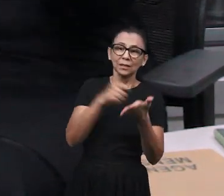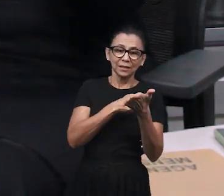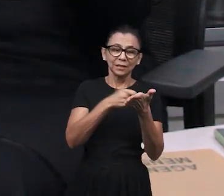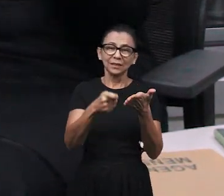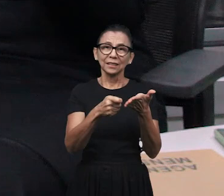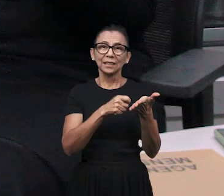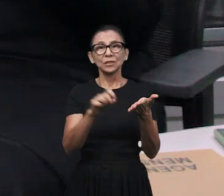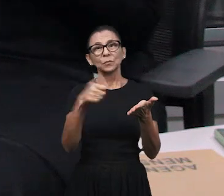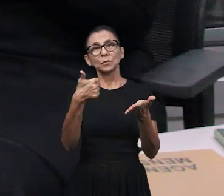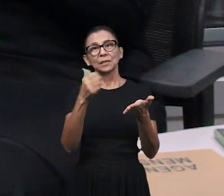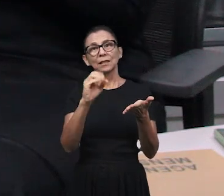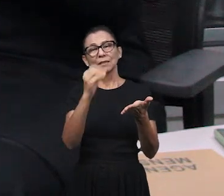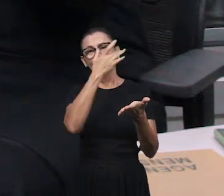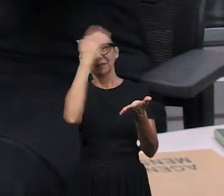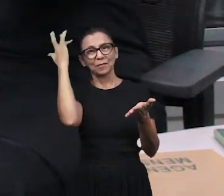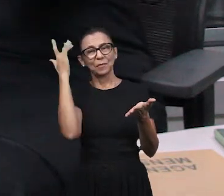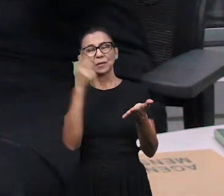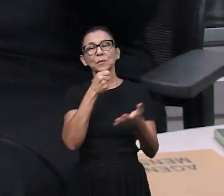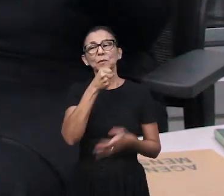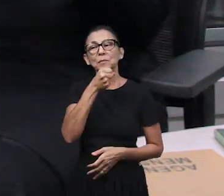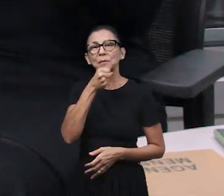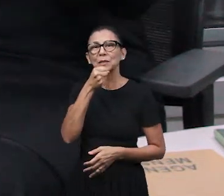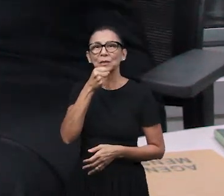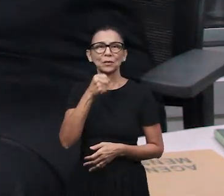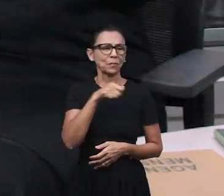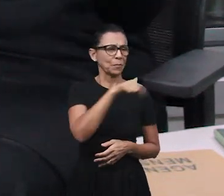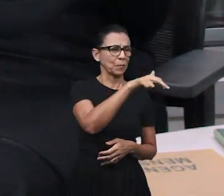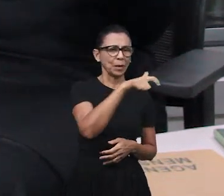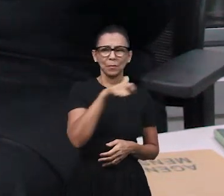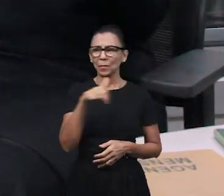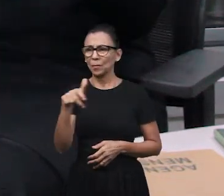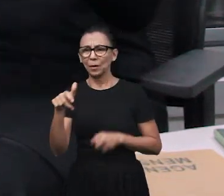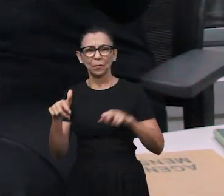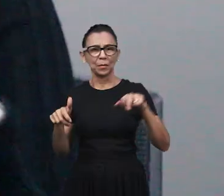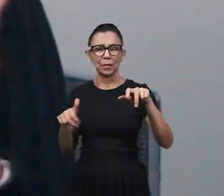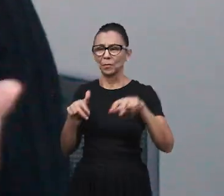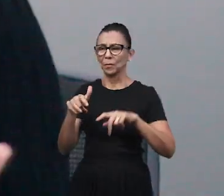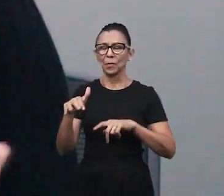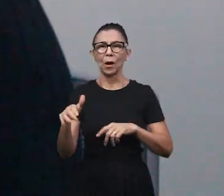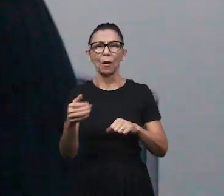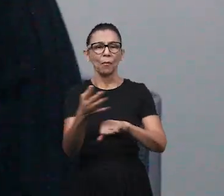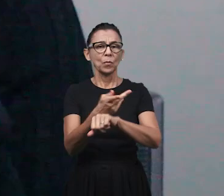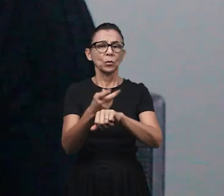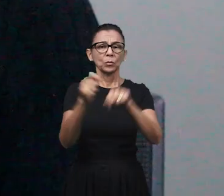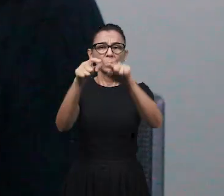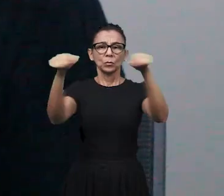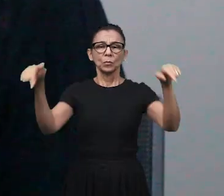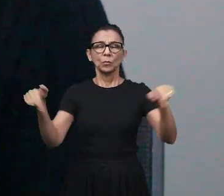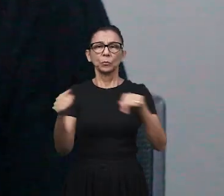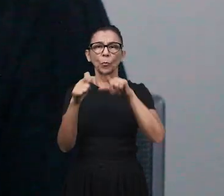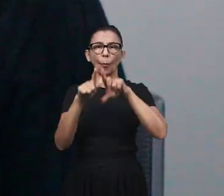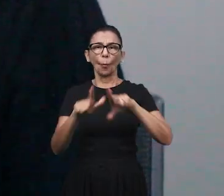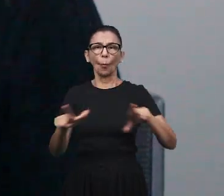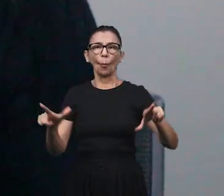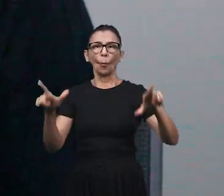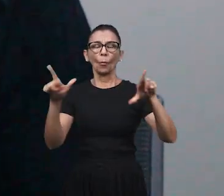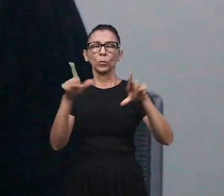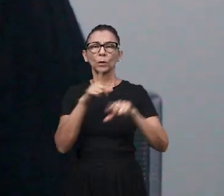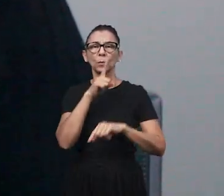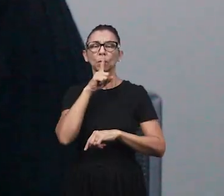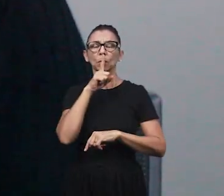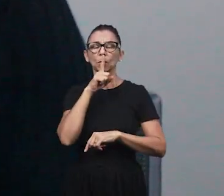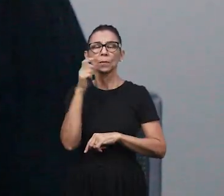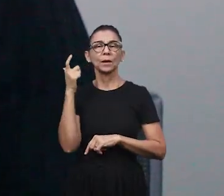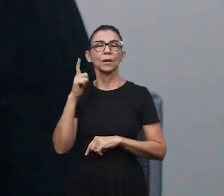tinha umas 10 pessoas para entrevistar naquele dia. E agora? Corre para cá, corre para lá, achar uma sala vazia, mais silenciosa, para